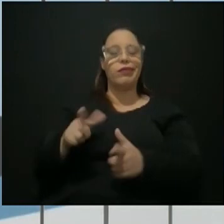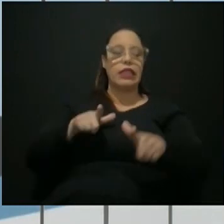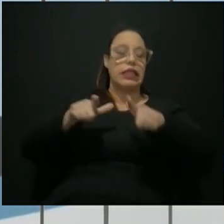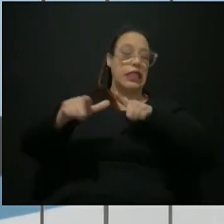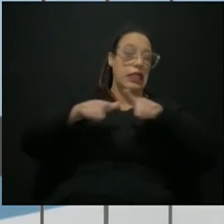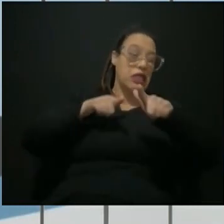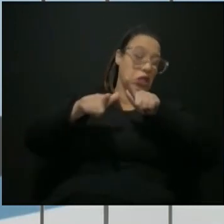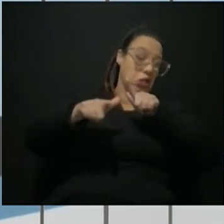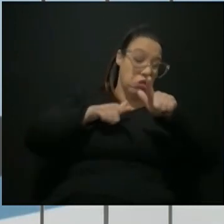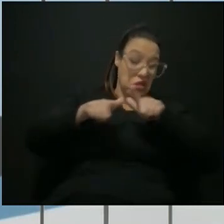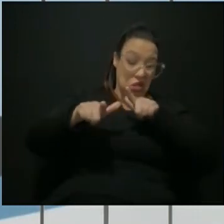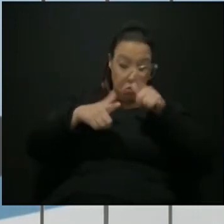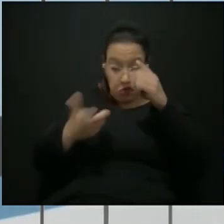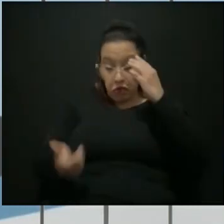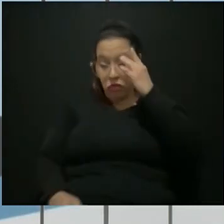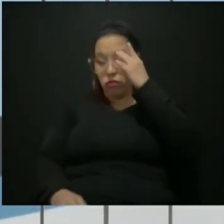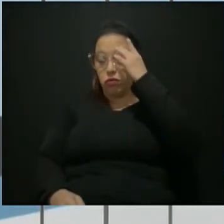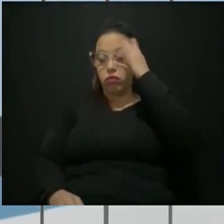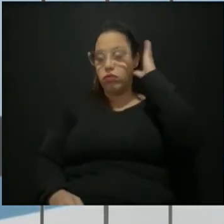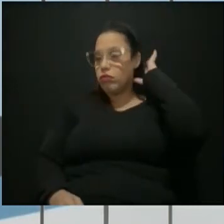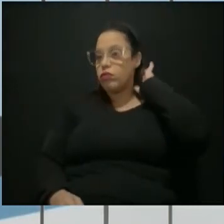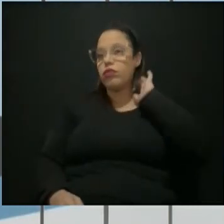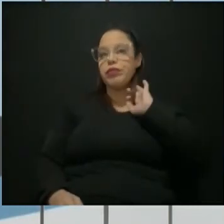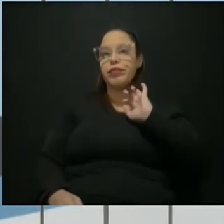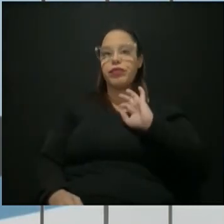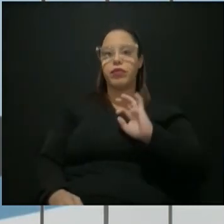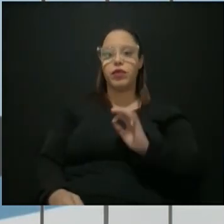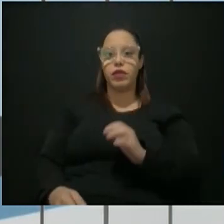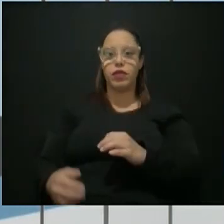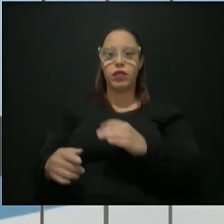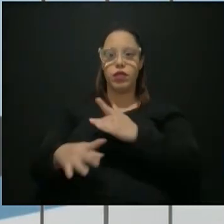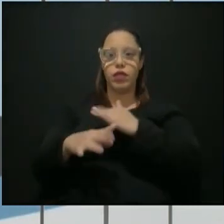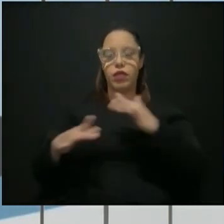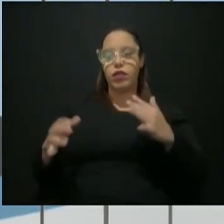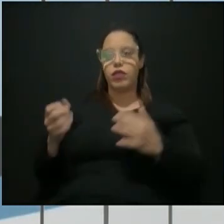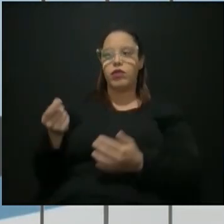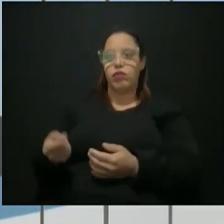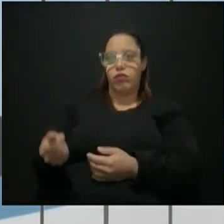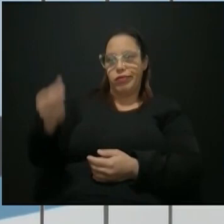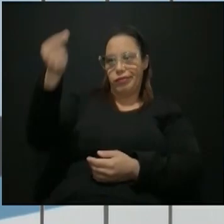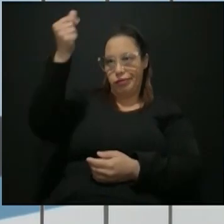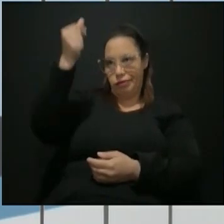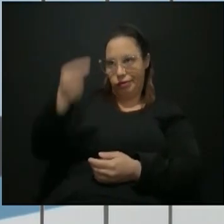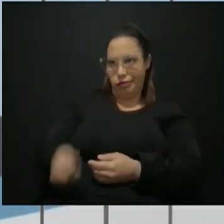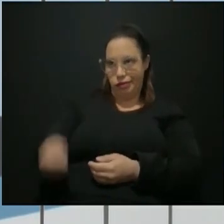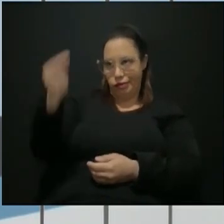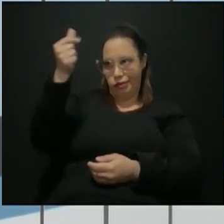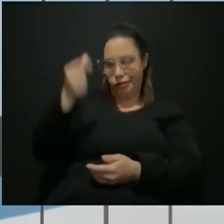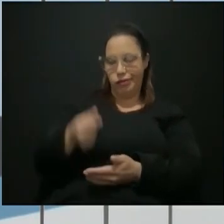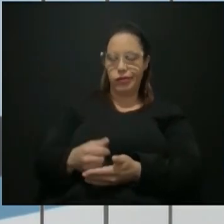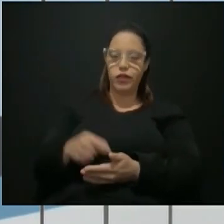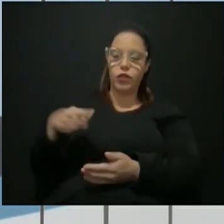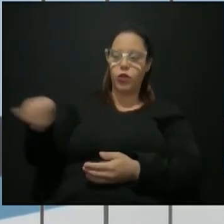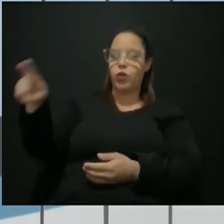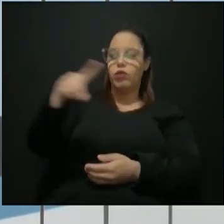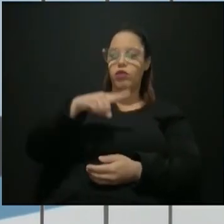tem alguns que afirmam a uberização da economia, né? E essas pessoas não estão contribuindo com